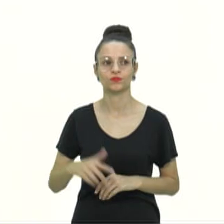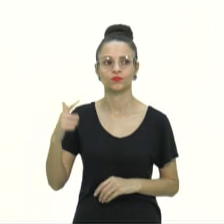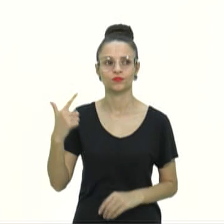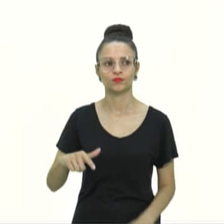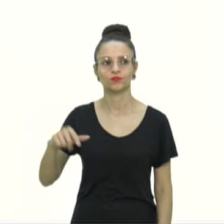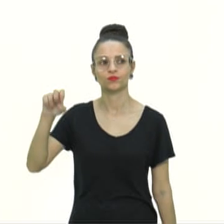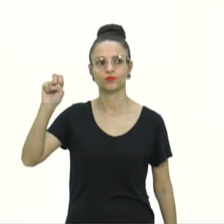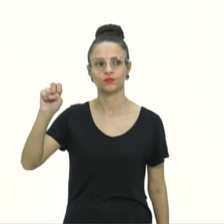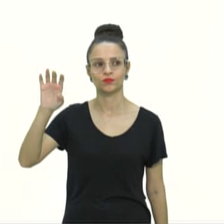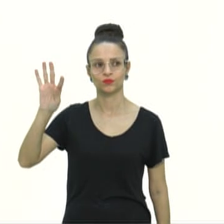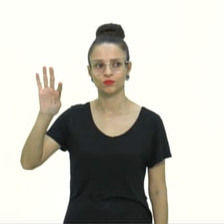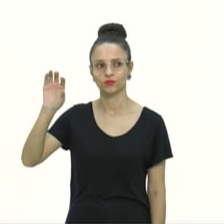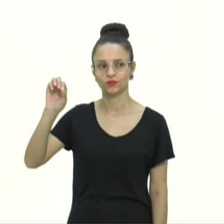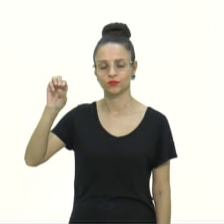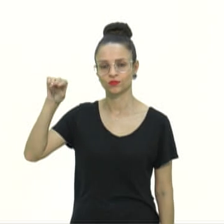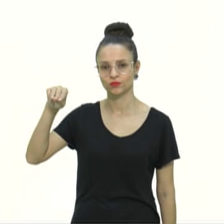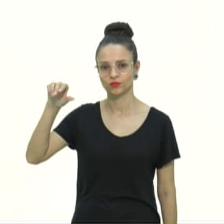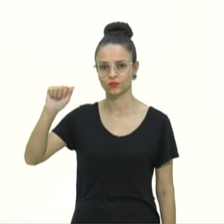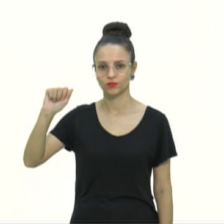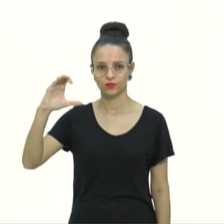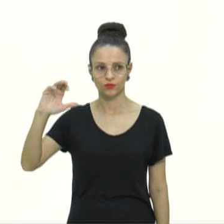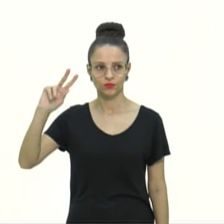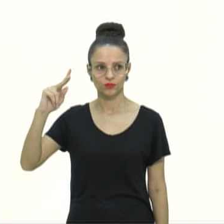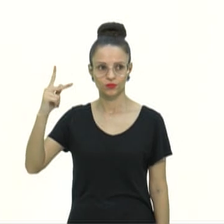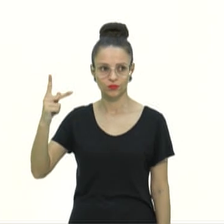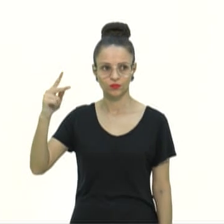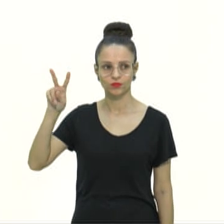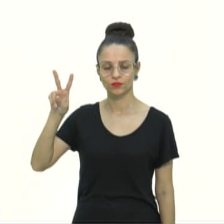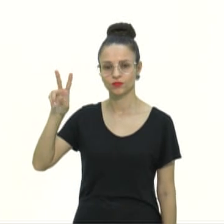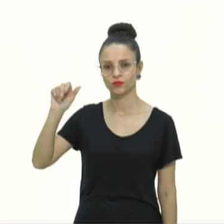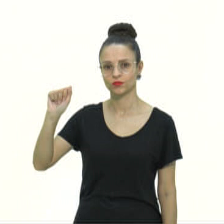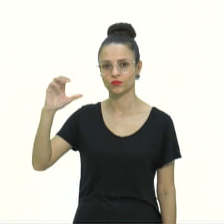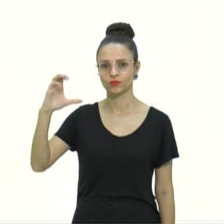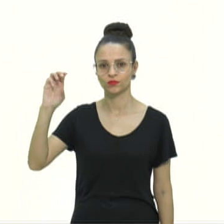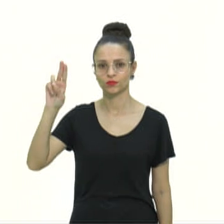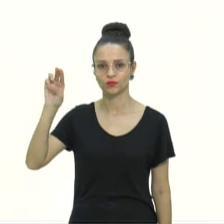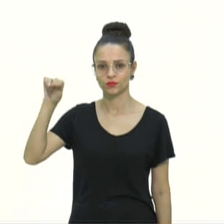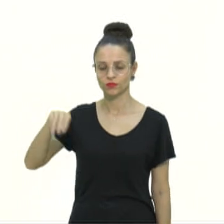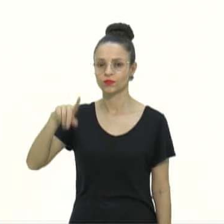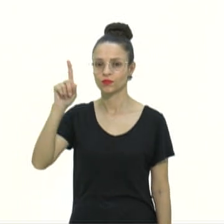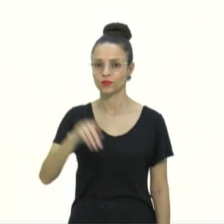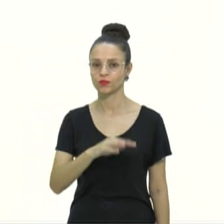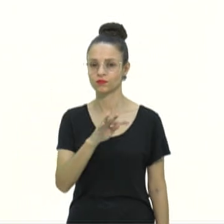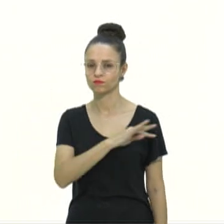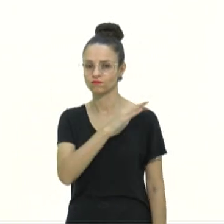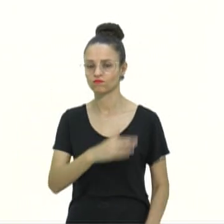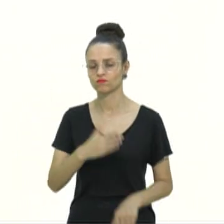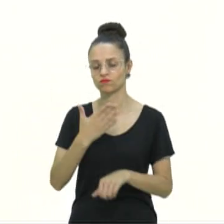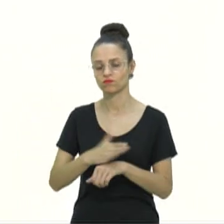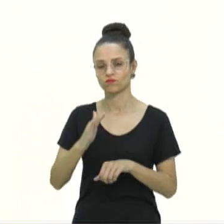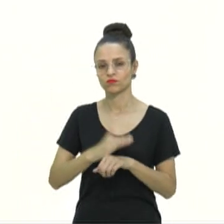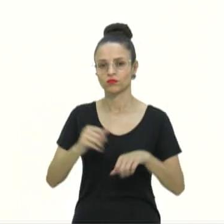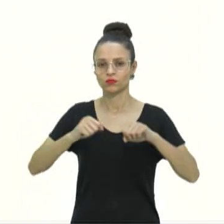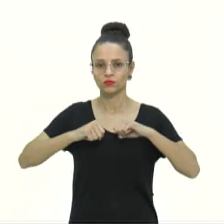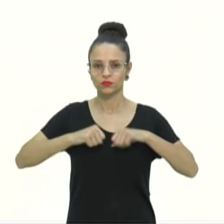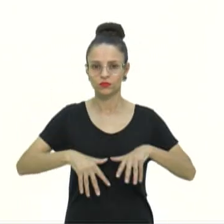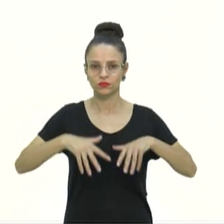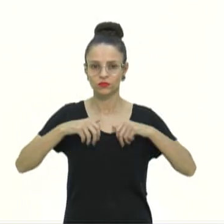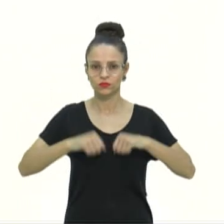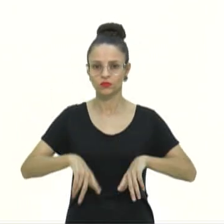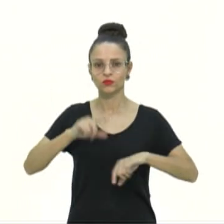o stomach vacuum. Como que funciona o stomach vacuum? Então, ele é uma técnica de respiração que consiste